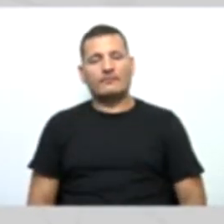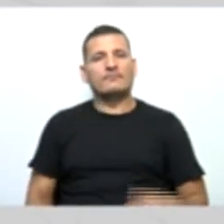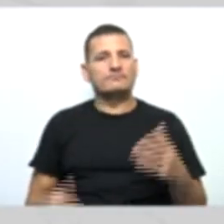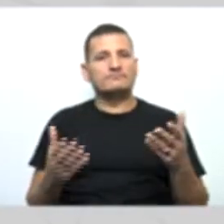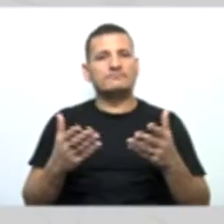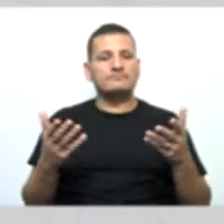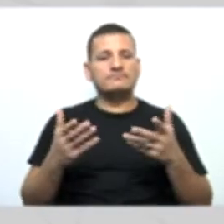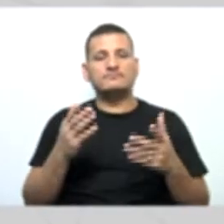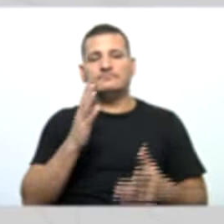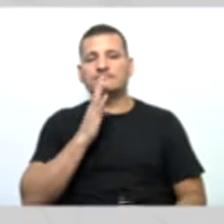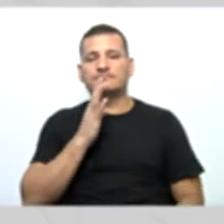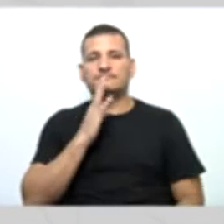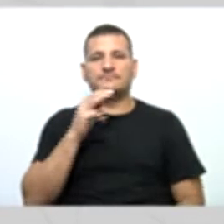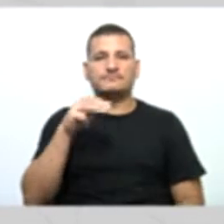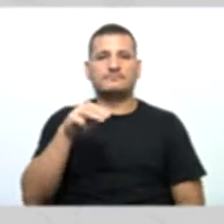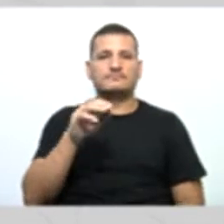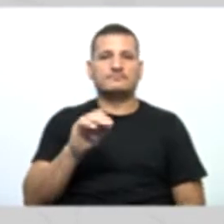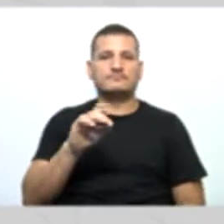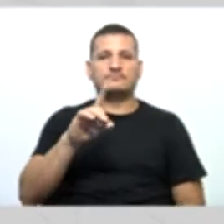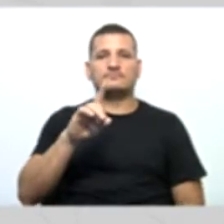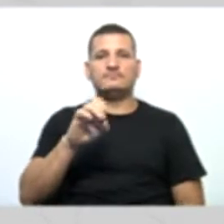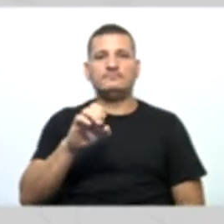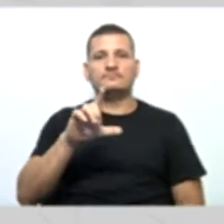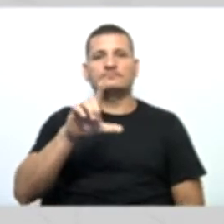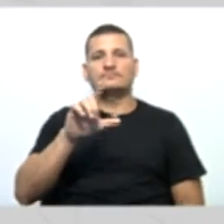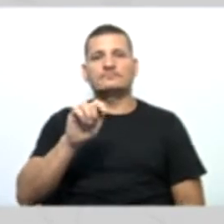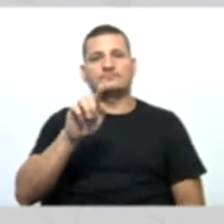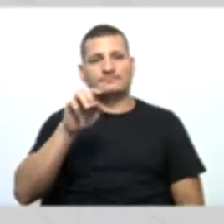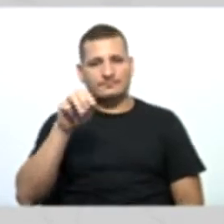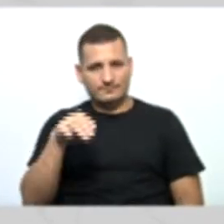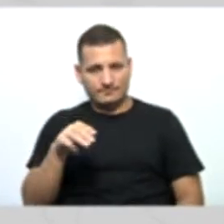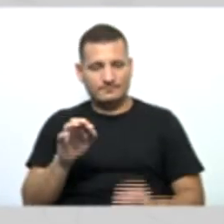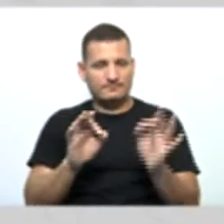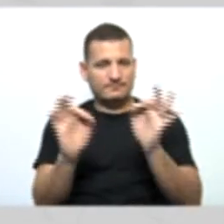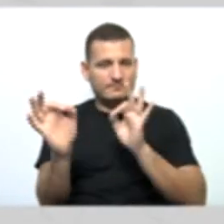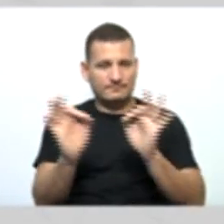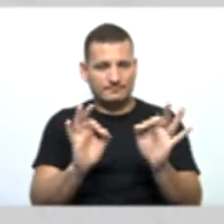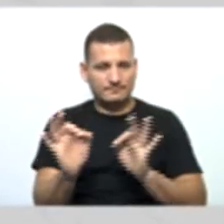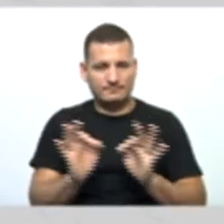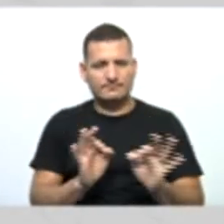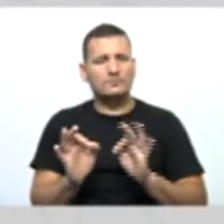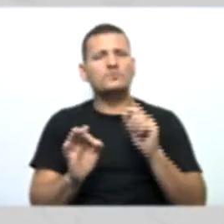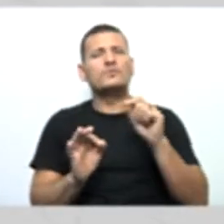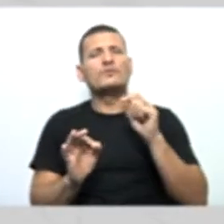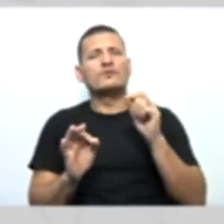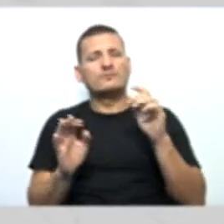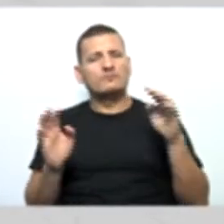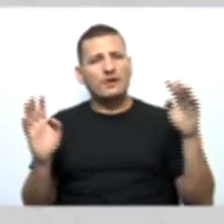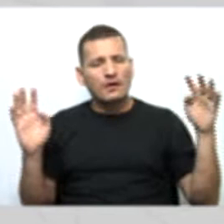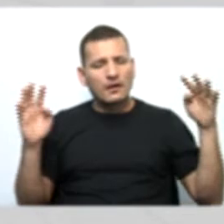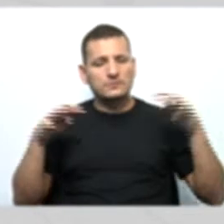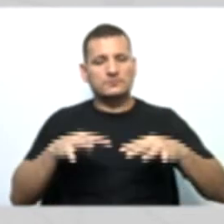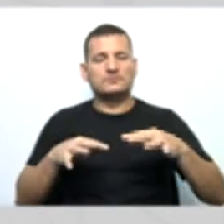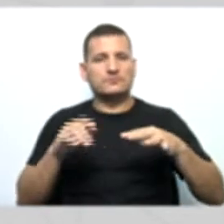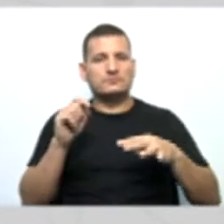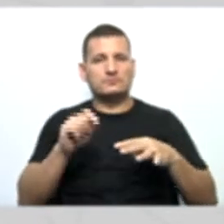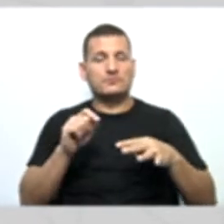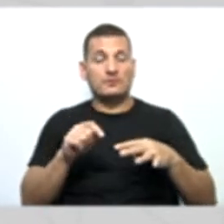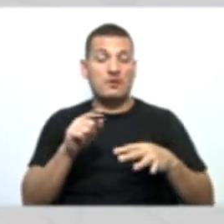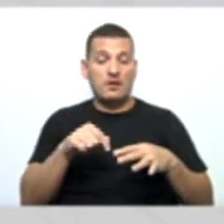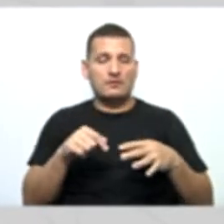Modelagem, que a gente acabou de falar aqui. Quando você modela um sistema, o que você está se atentando? A gestão